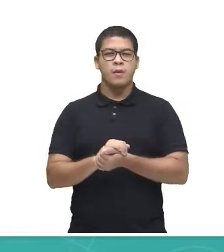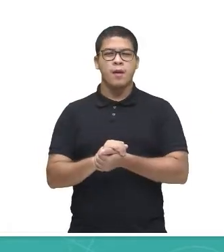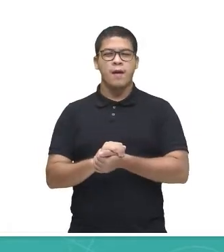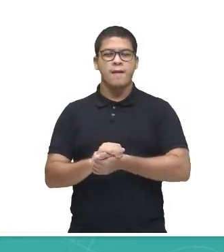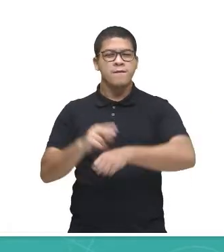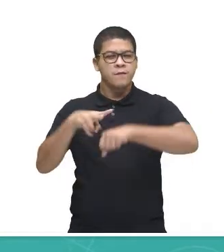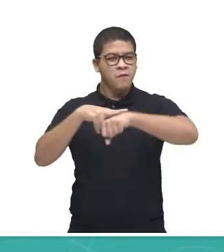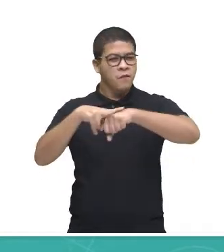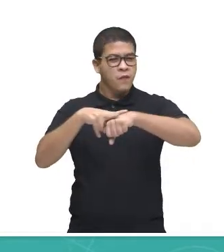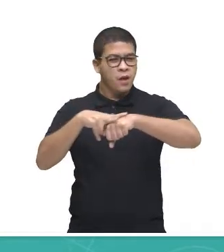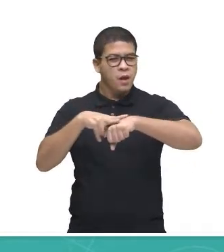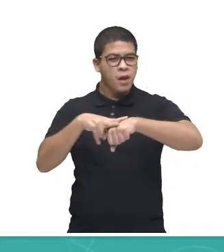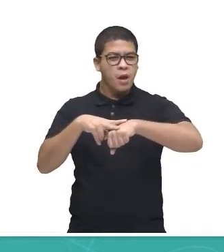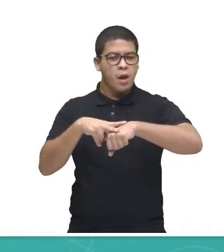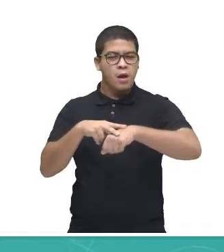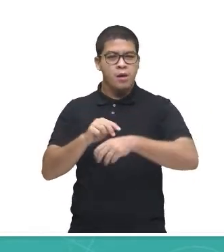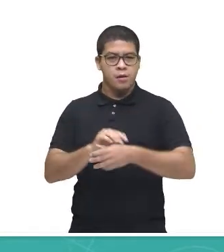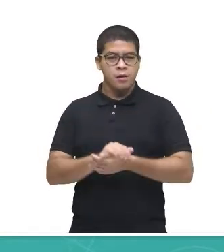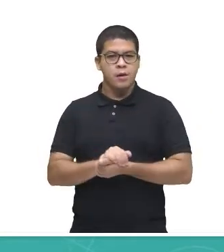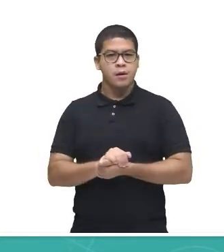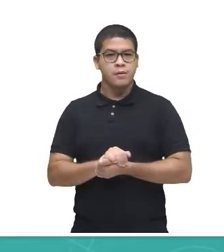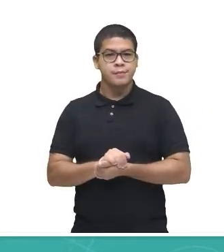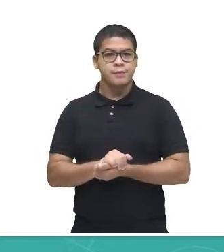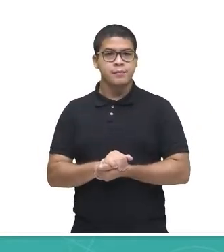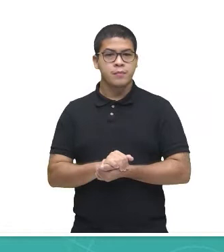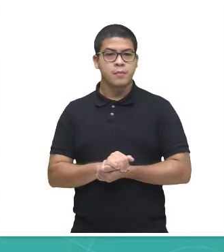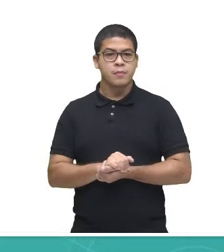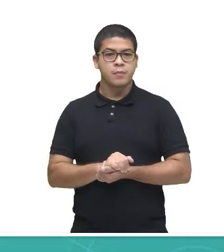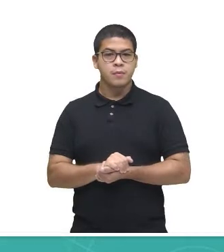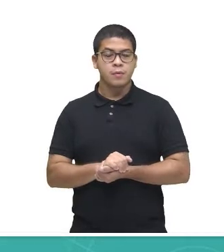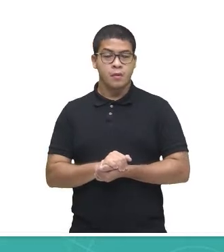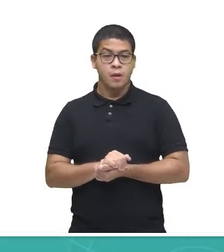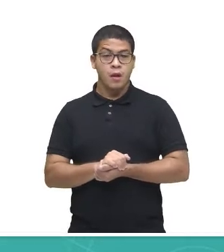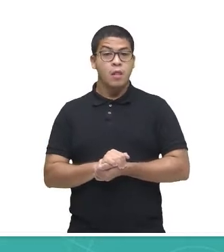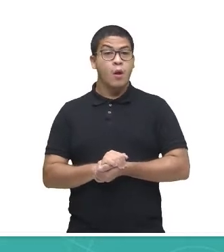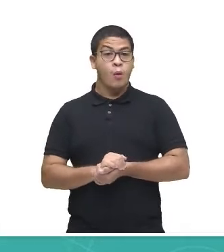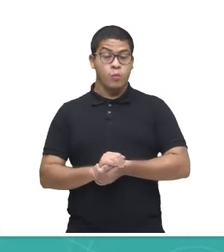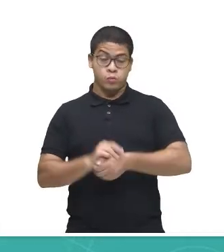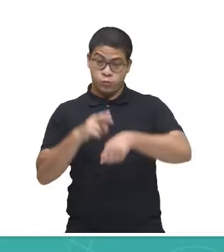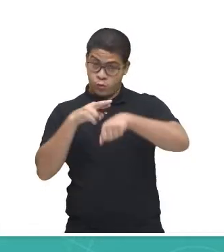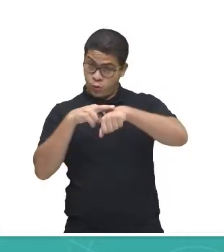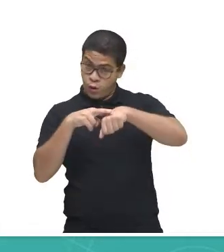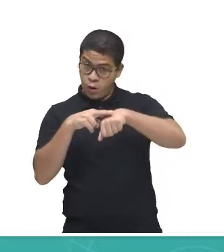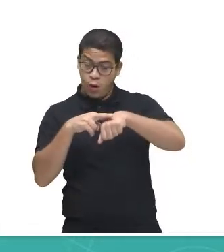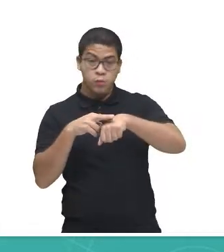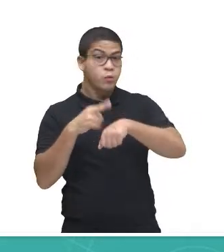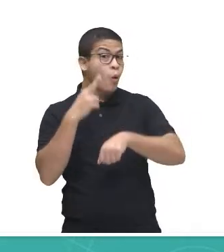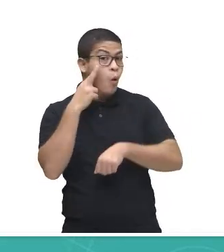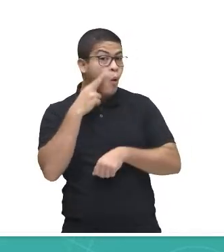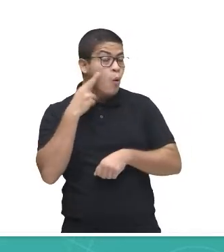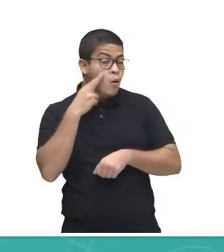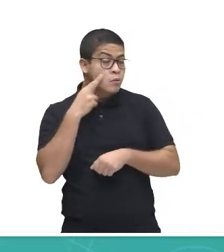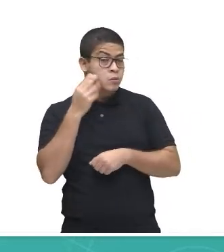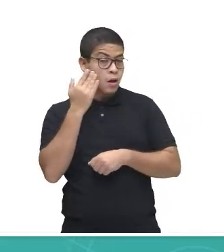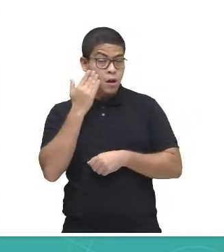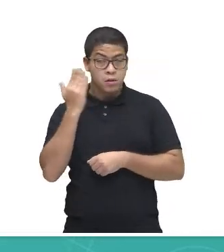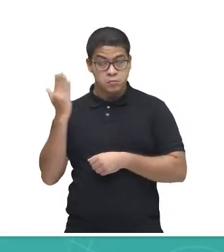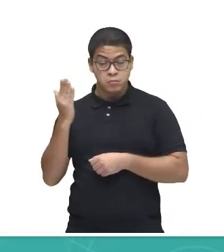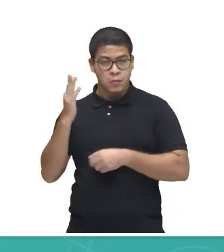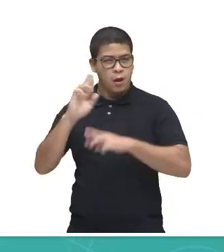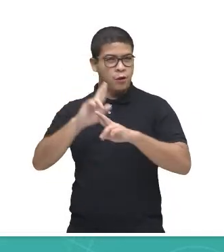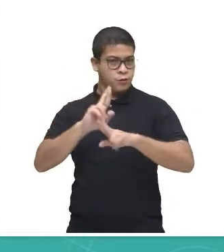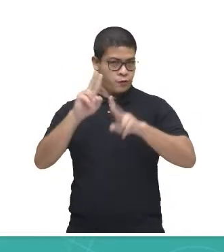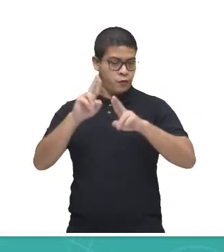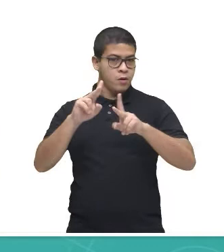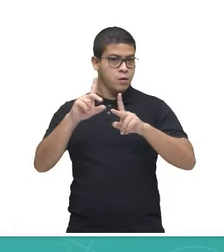bom? Então, pessoal, ângulos internos, ângulos externos sempre são determinados, ou